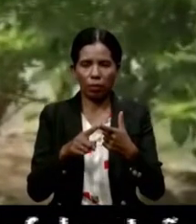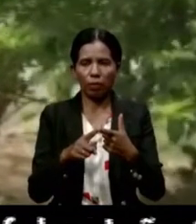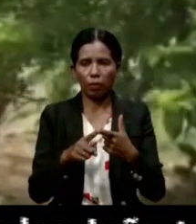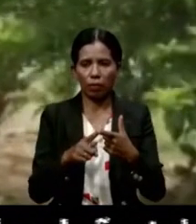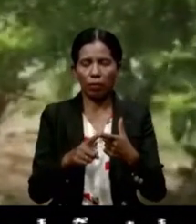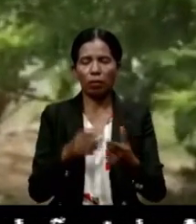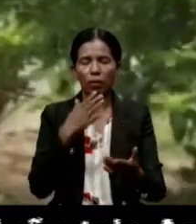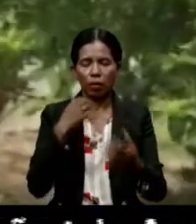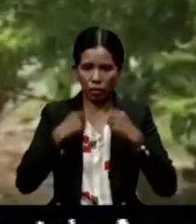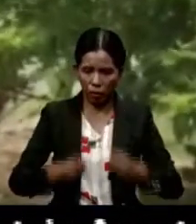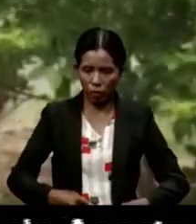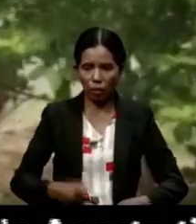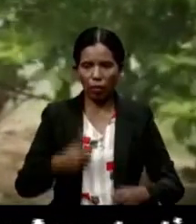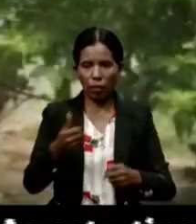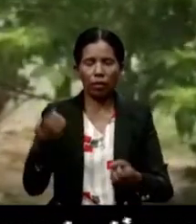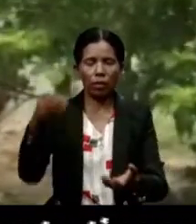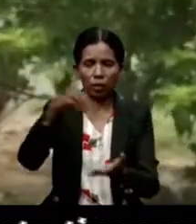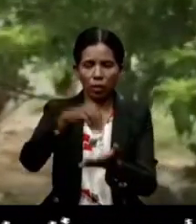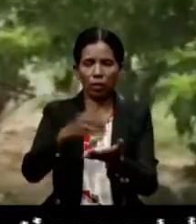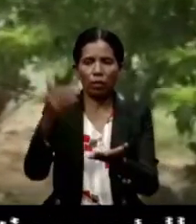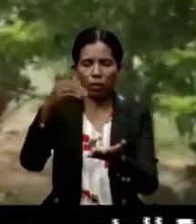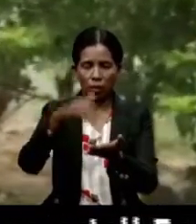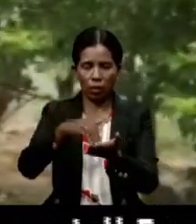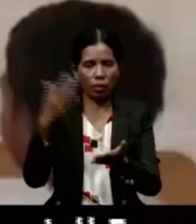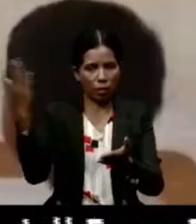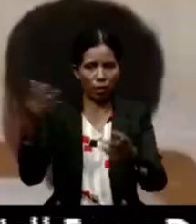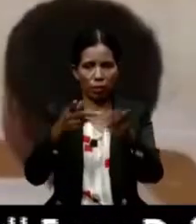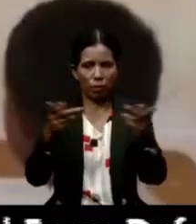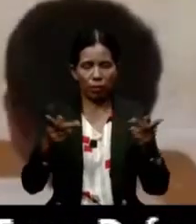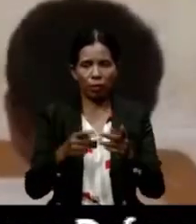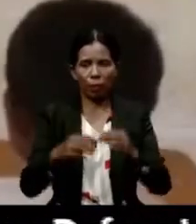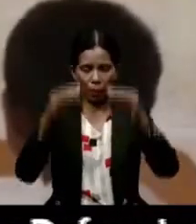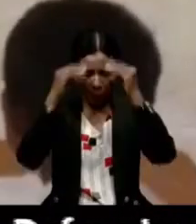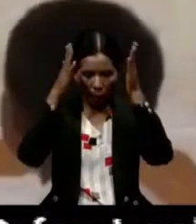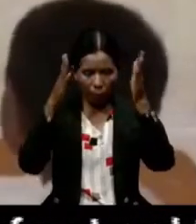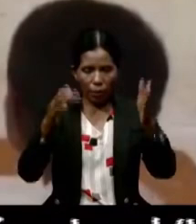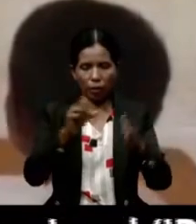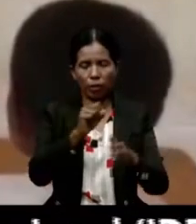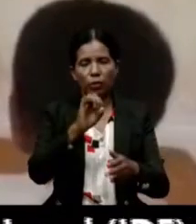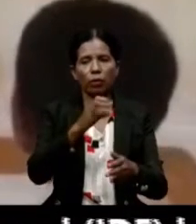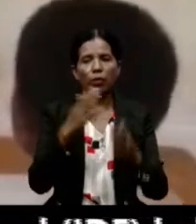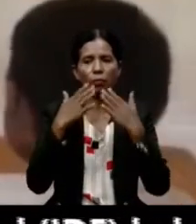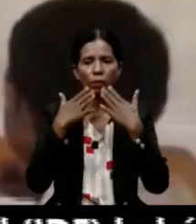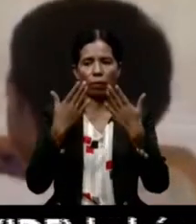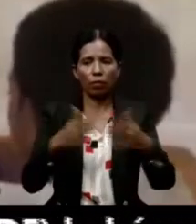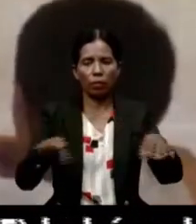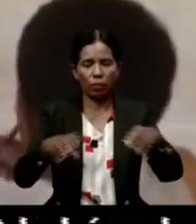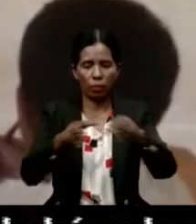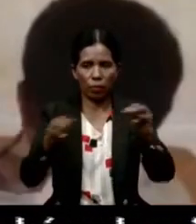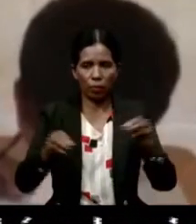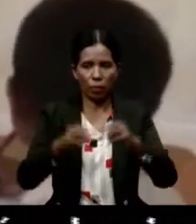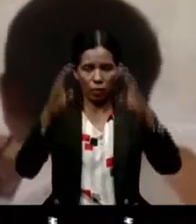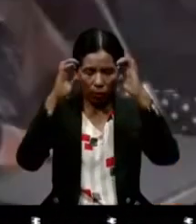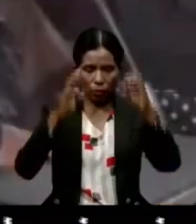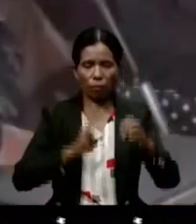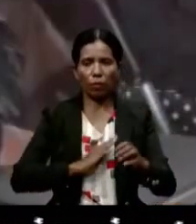quando diacona que tal filho fale e minha fala. Professora Susana Batista Freitas agradece ao Serviço Municipal de Educação